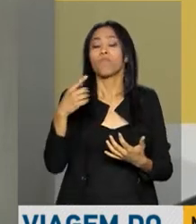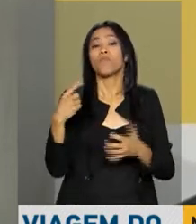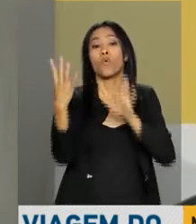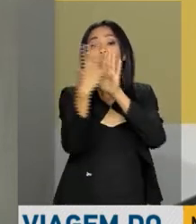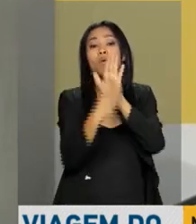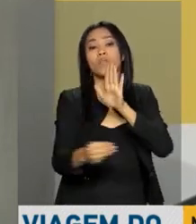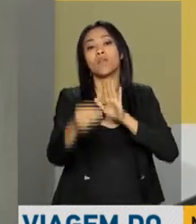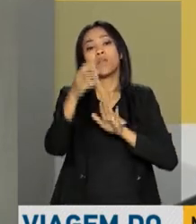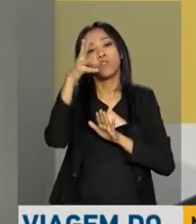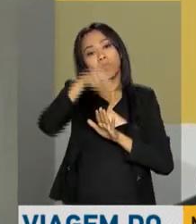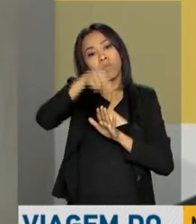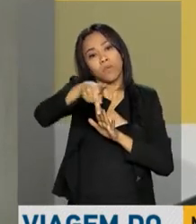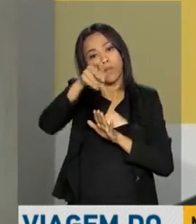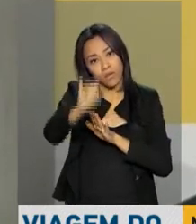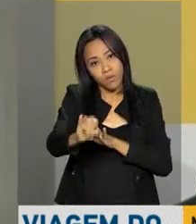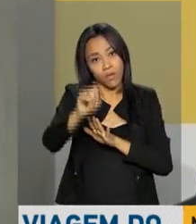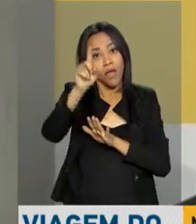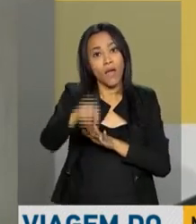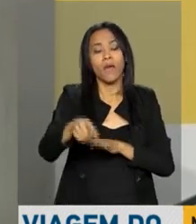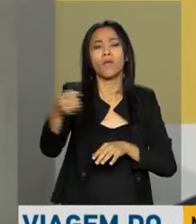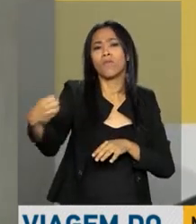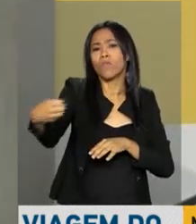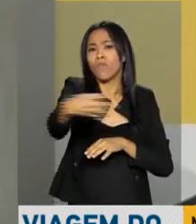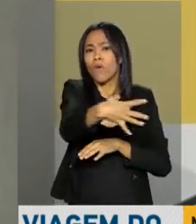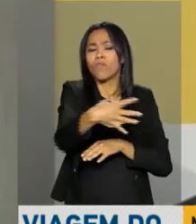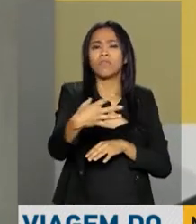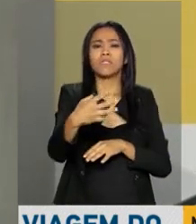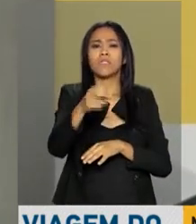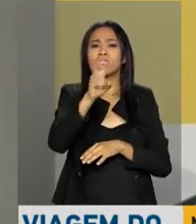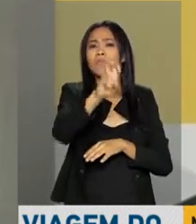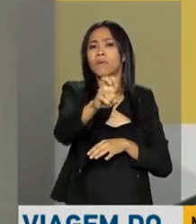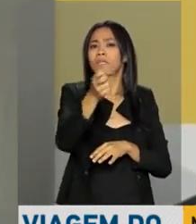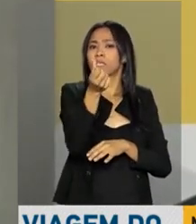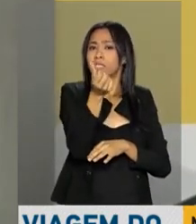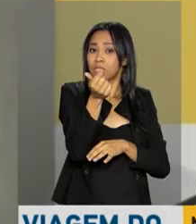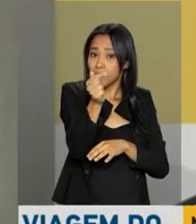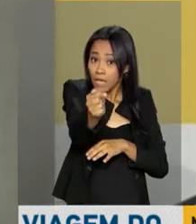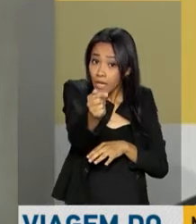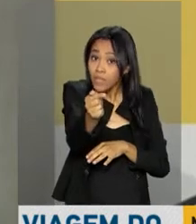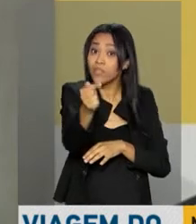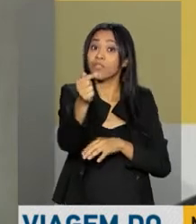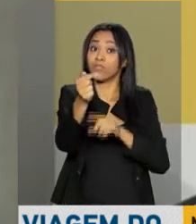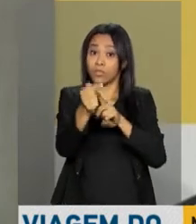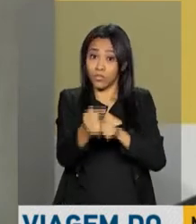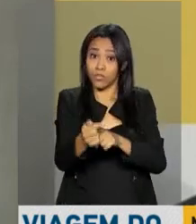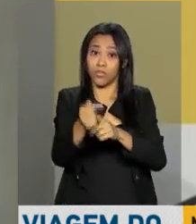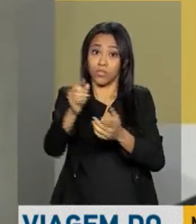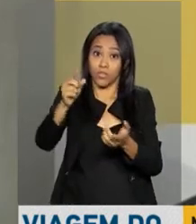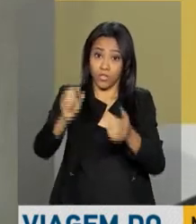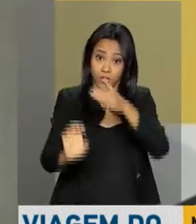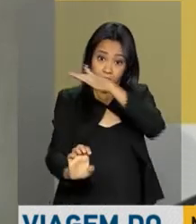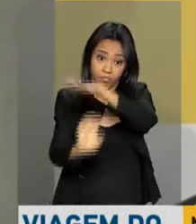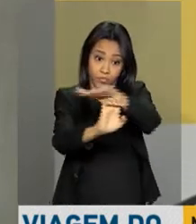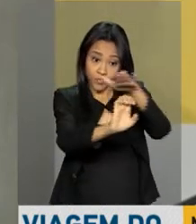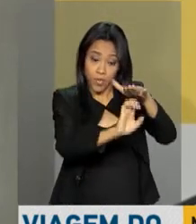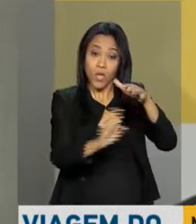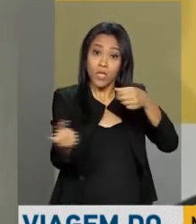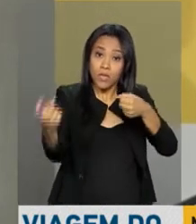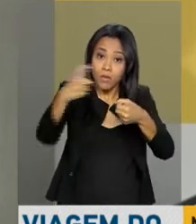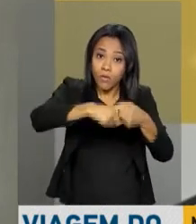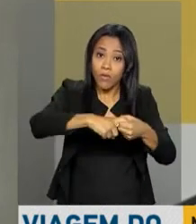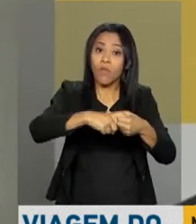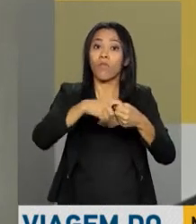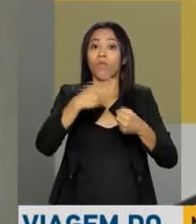de investimentos são novos 57 empreendimentos conjuntos com a iniciativa privada